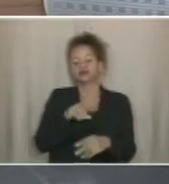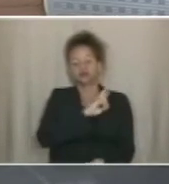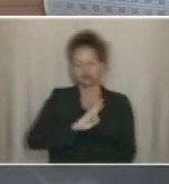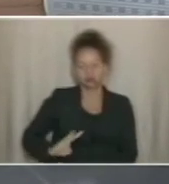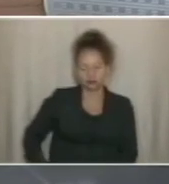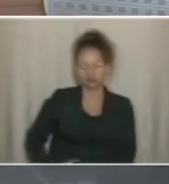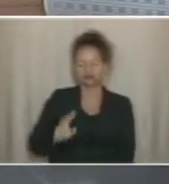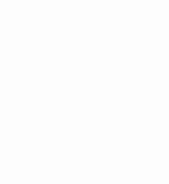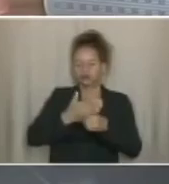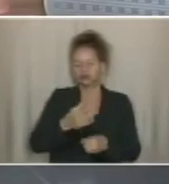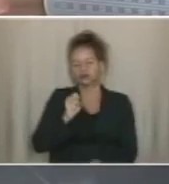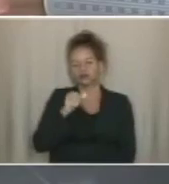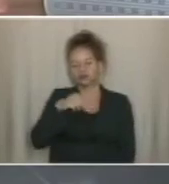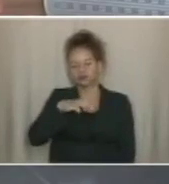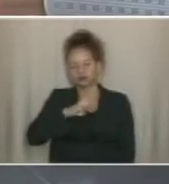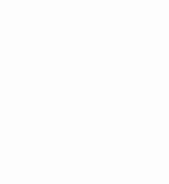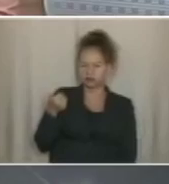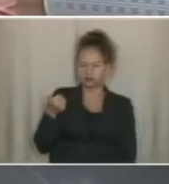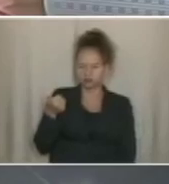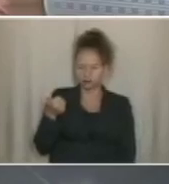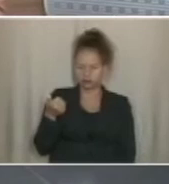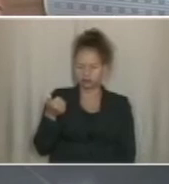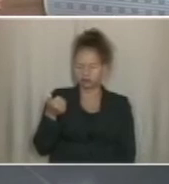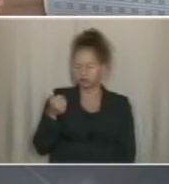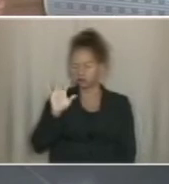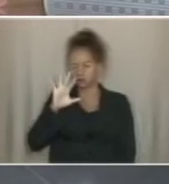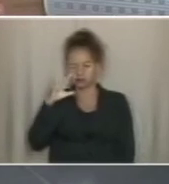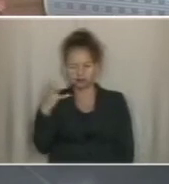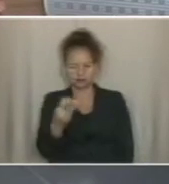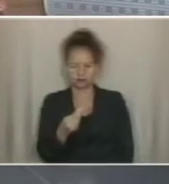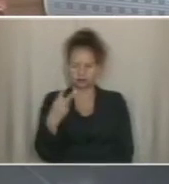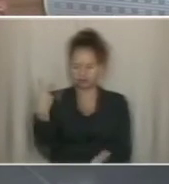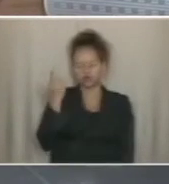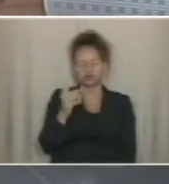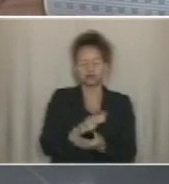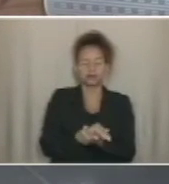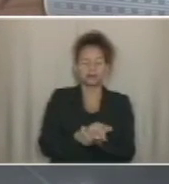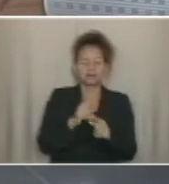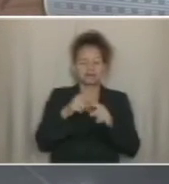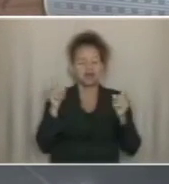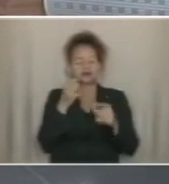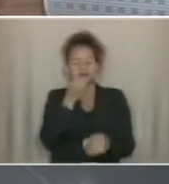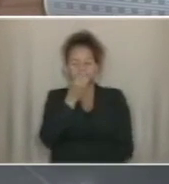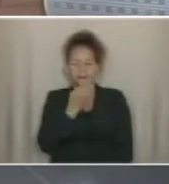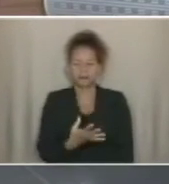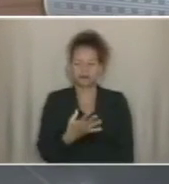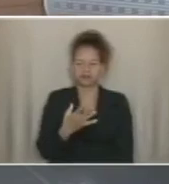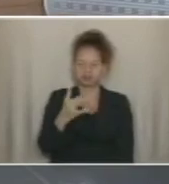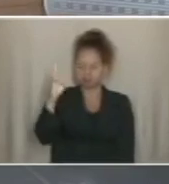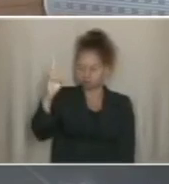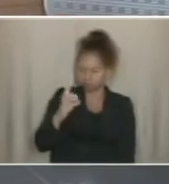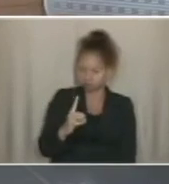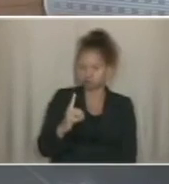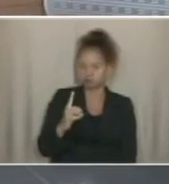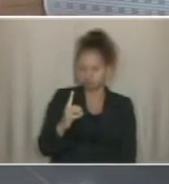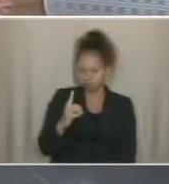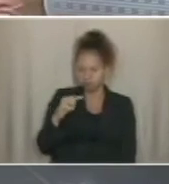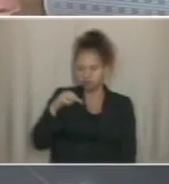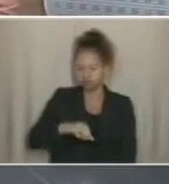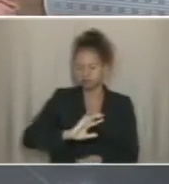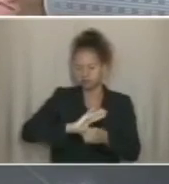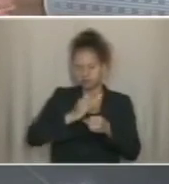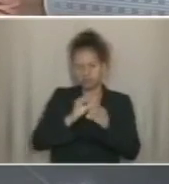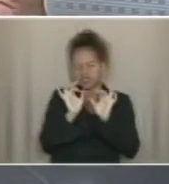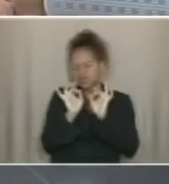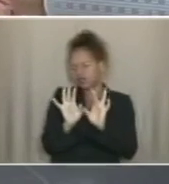e vereadoras dessa casa possam entender tudo aquilo que está sendo feito pela prefeitura. Seria muito bom se eles pudessem vir aqui a título